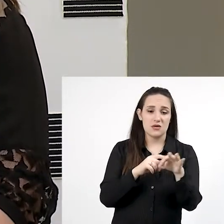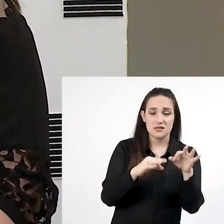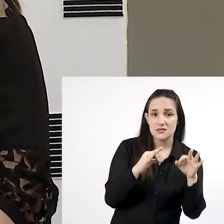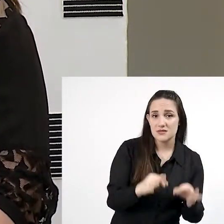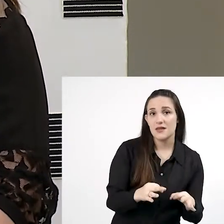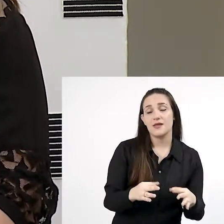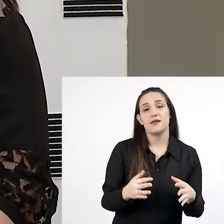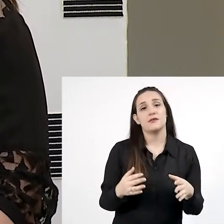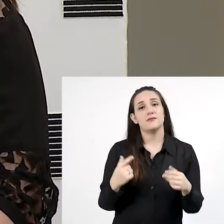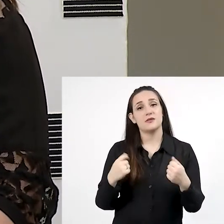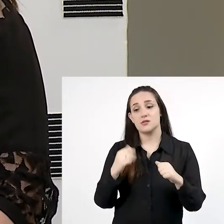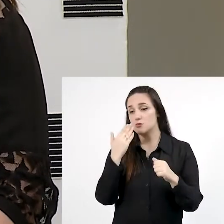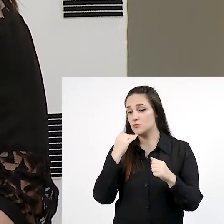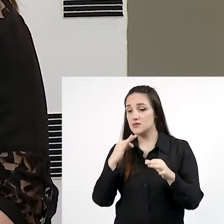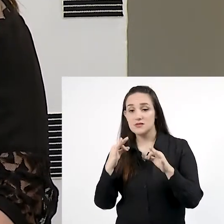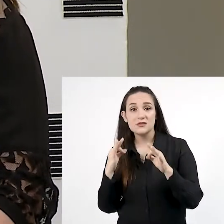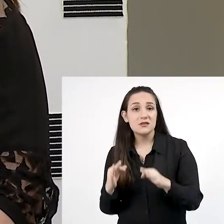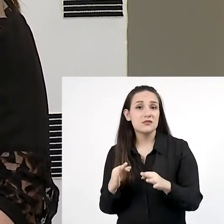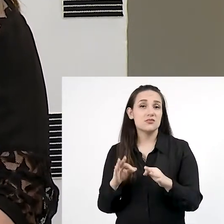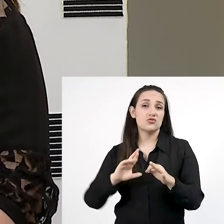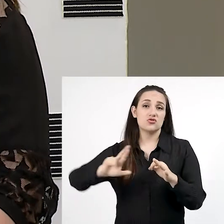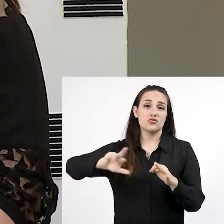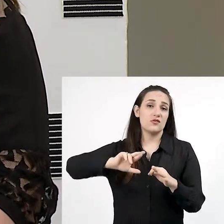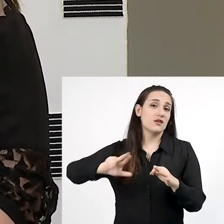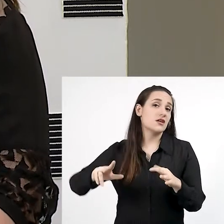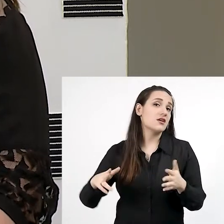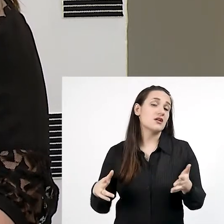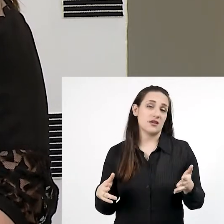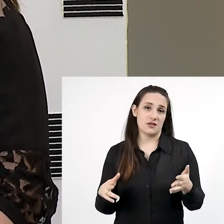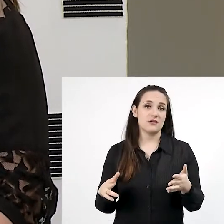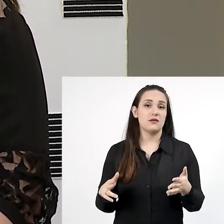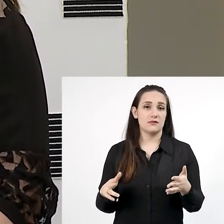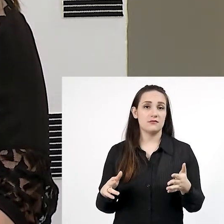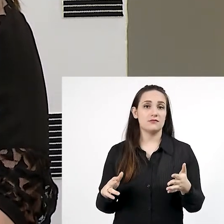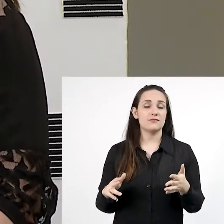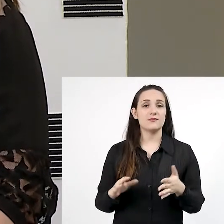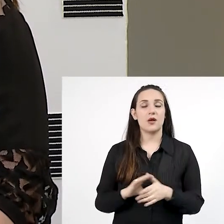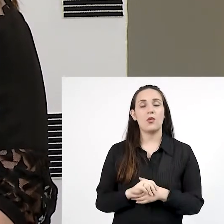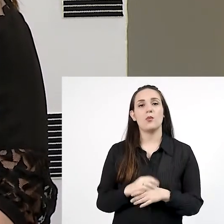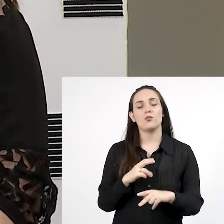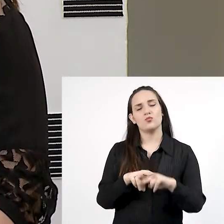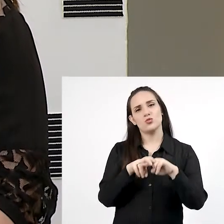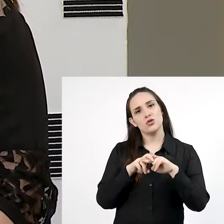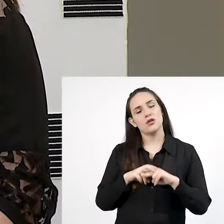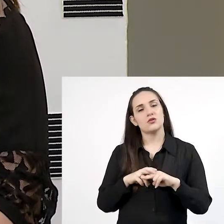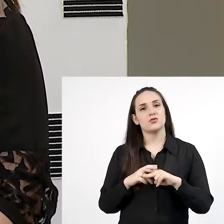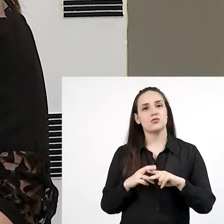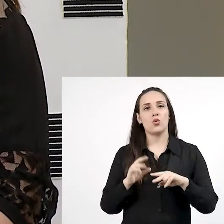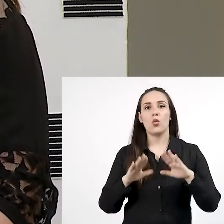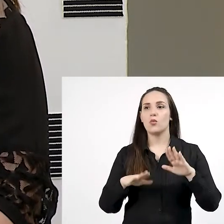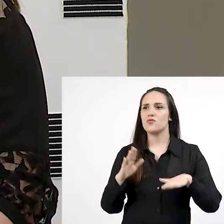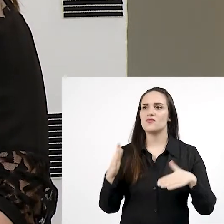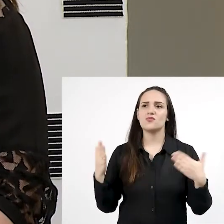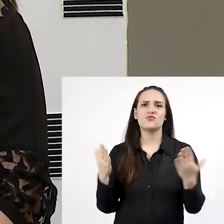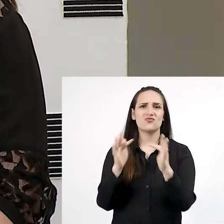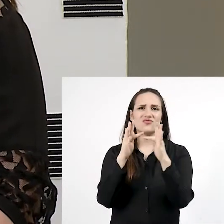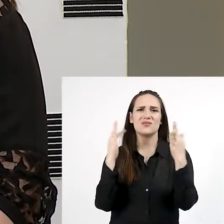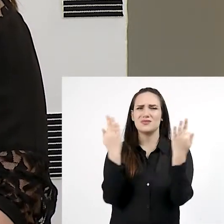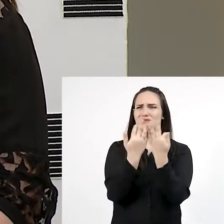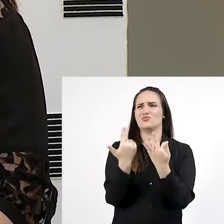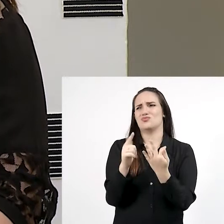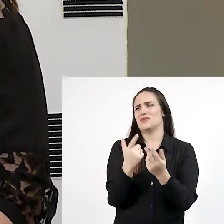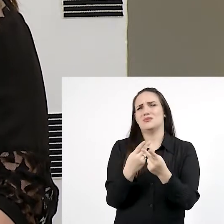Y, precisa comer alimentos de um tipo específico, né? E a gente percebe que as pessoas hoje, infelizmente, não